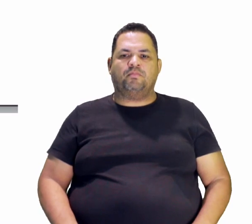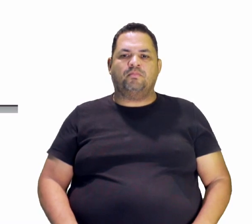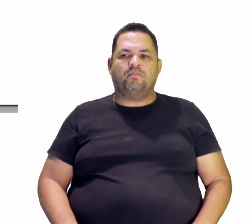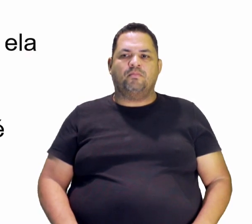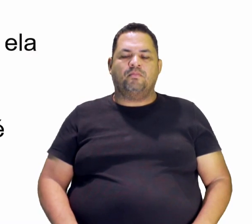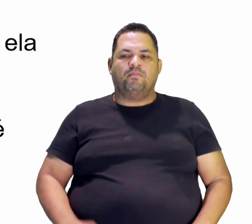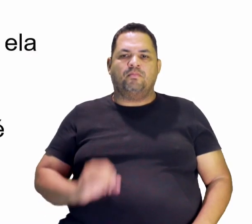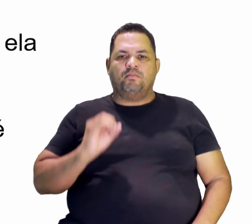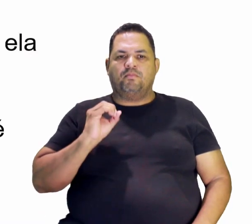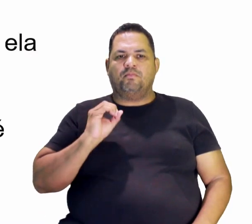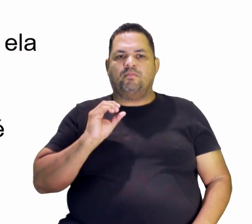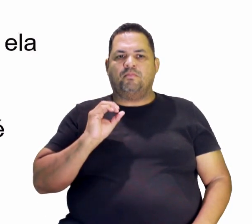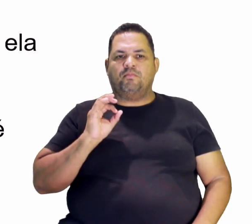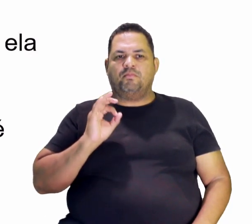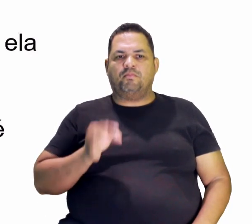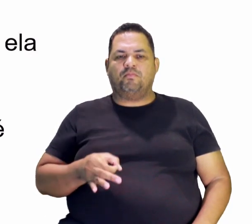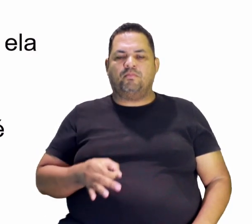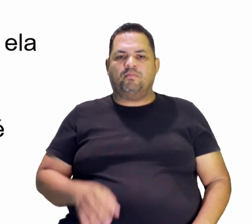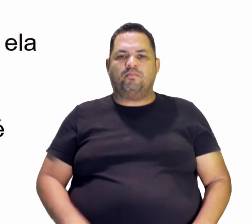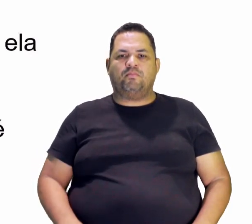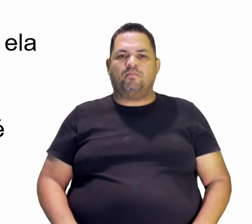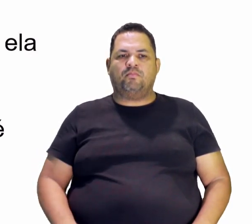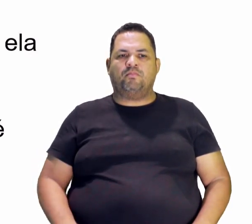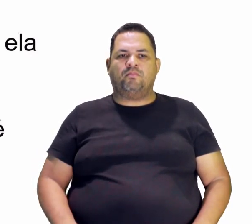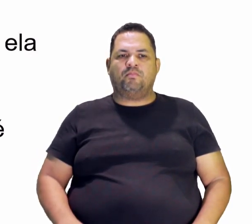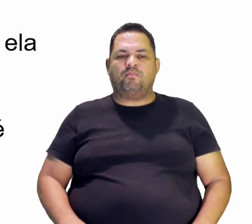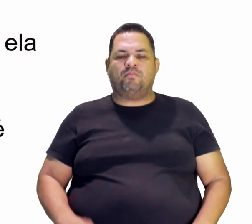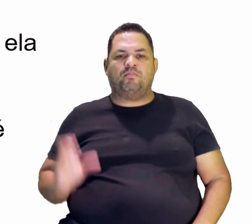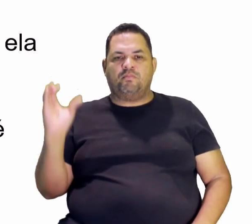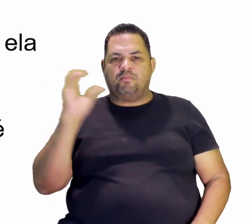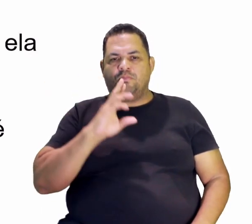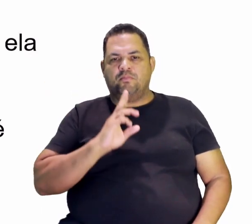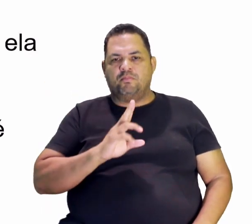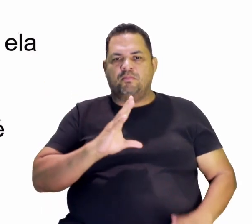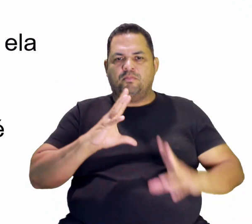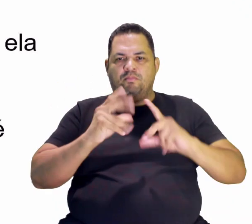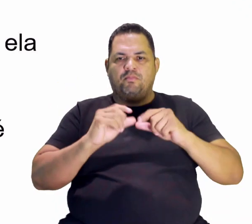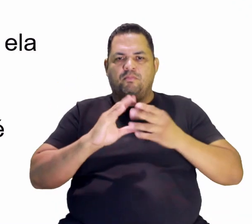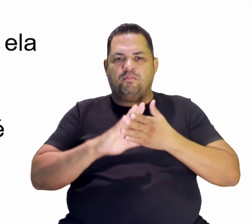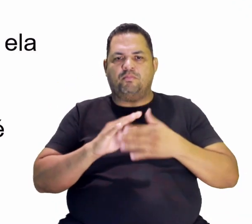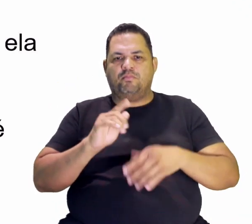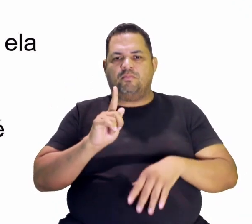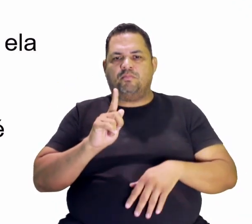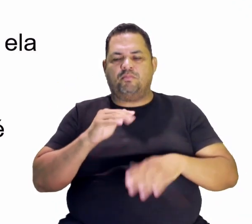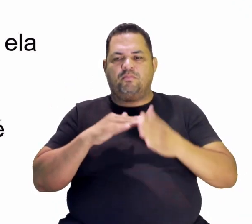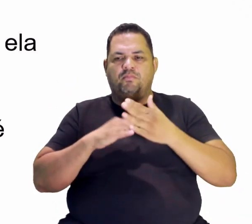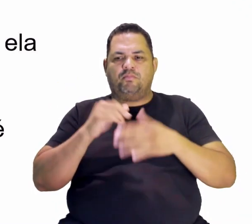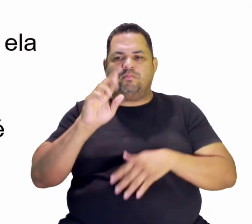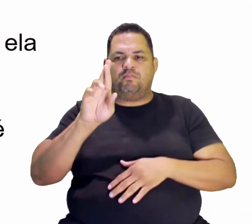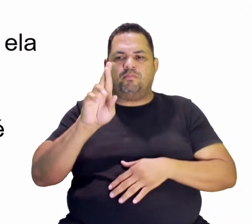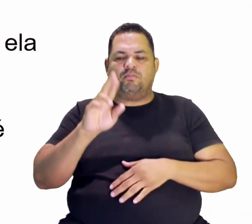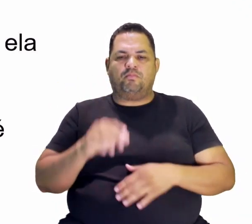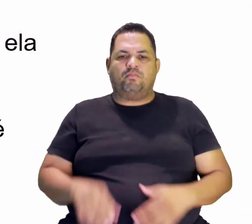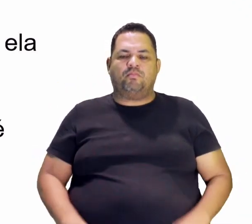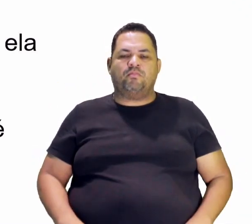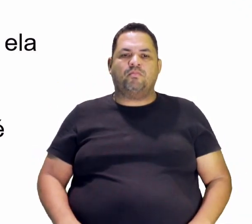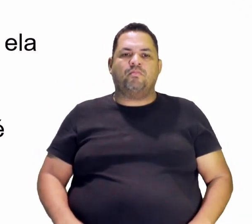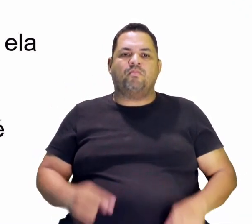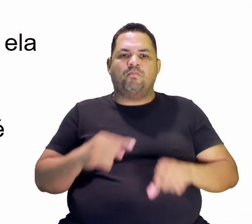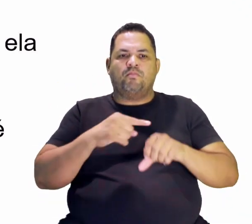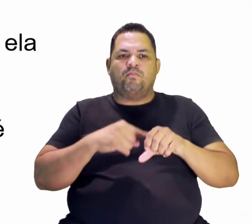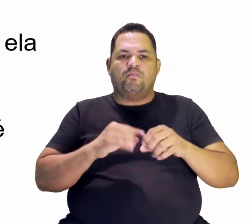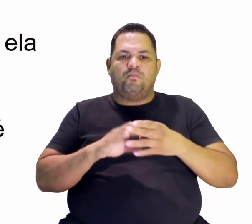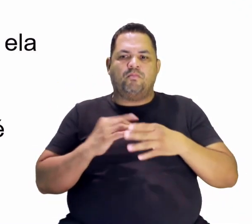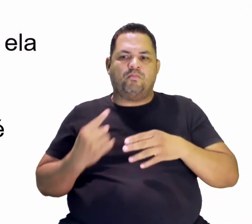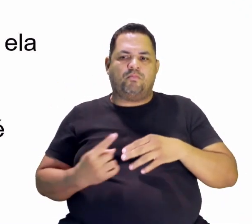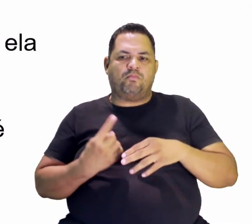constante, certo? Então, a aceleração da bola é constante em todos os pontos de Q até R. A bola não, a